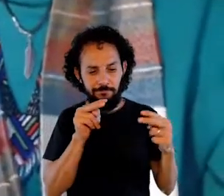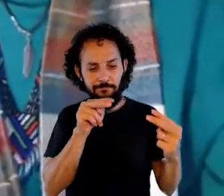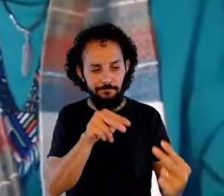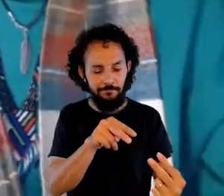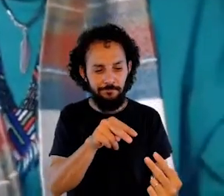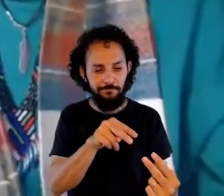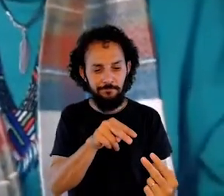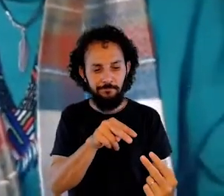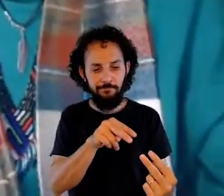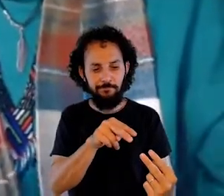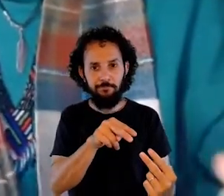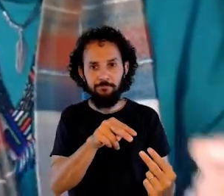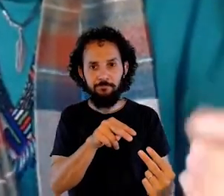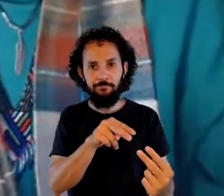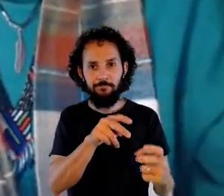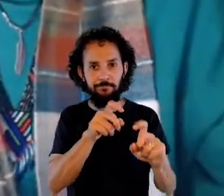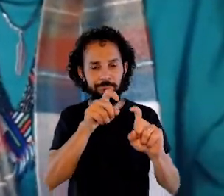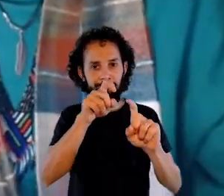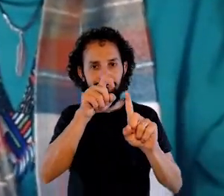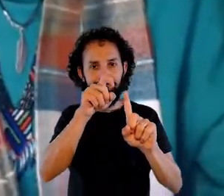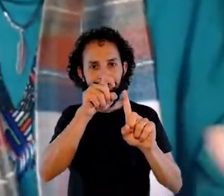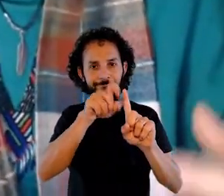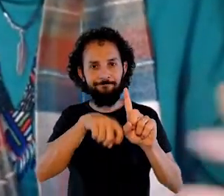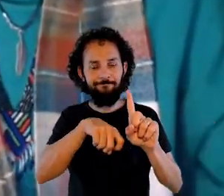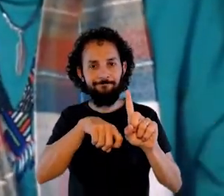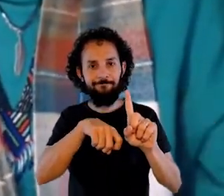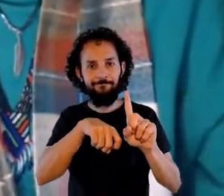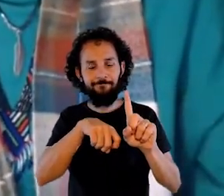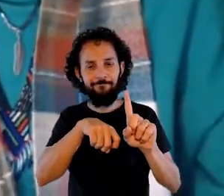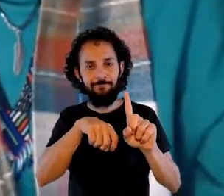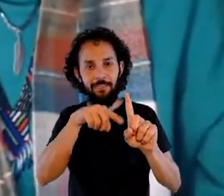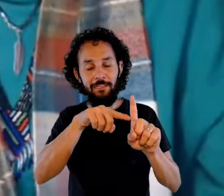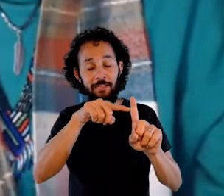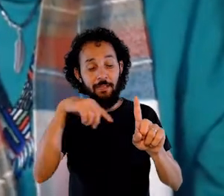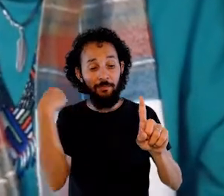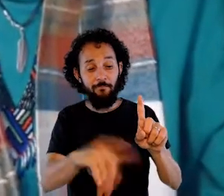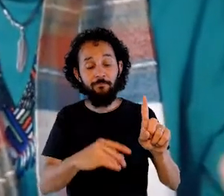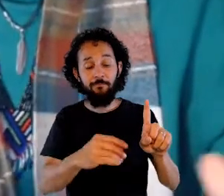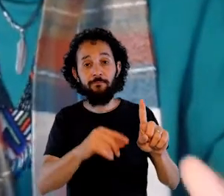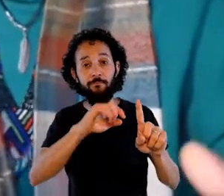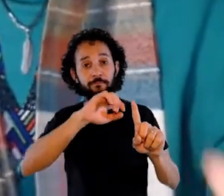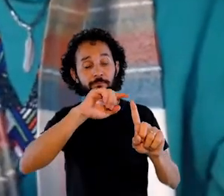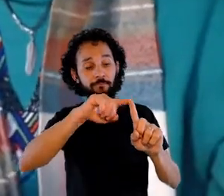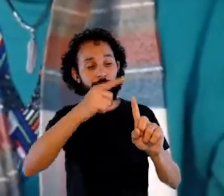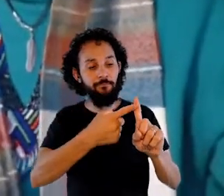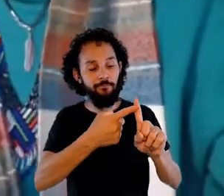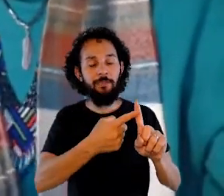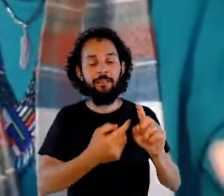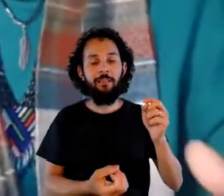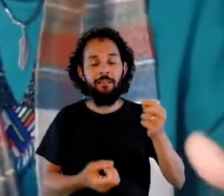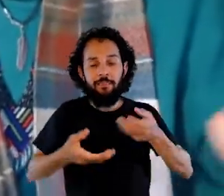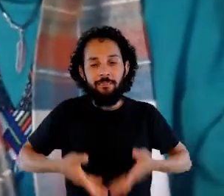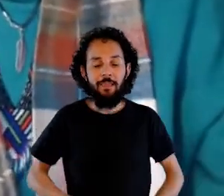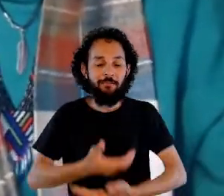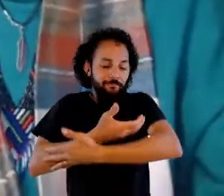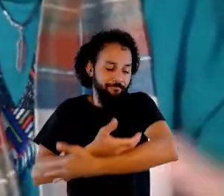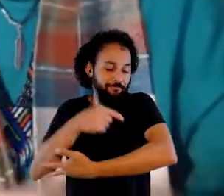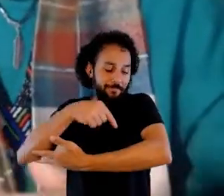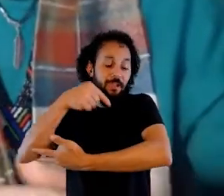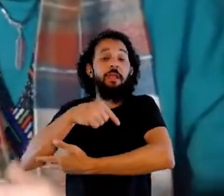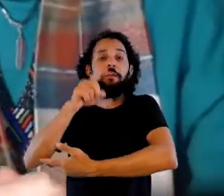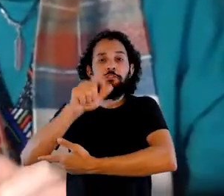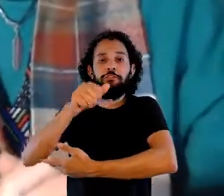amor, e do fruto desse amor nasce um primeiro xamã, que é aquele que vem com essa missão, né, da